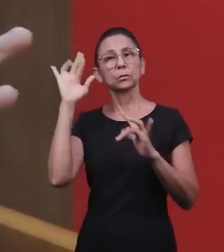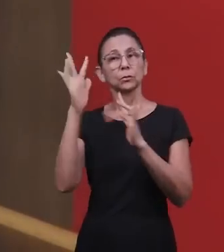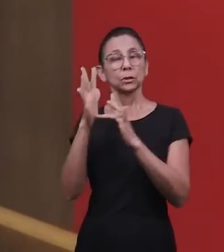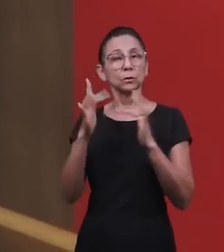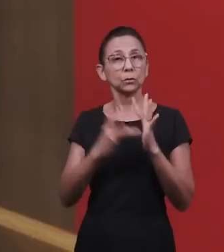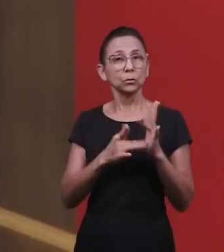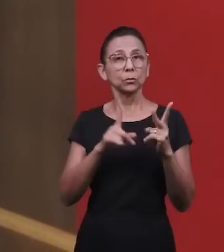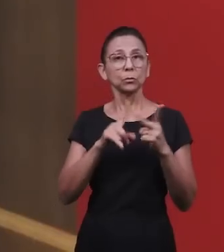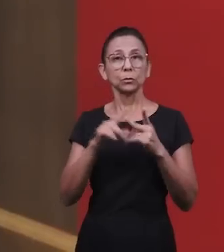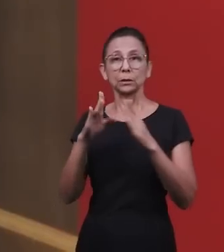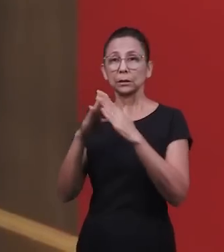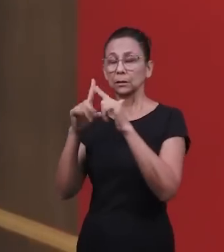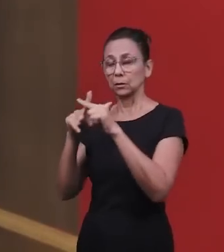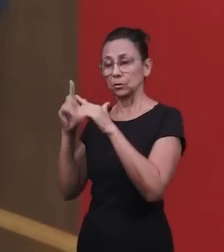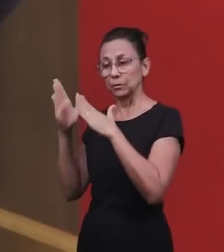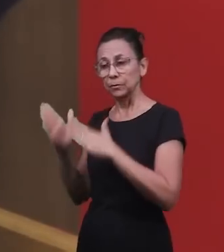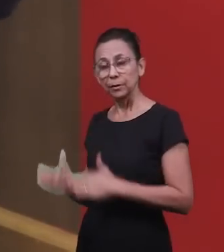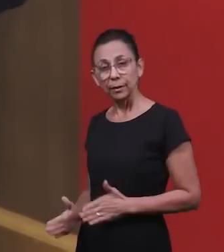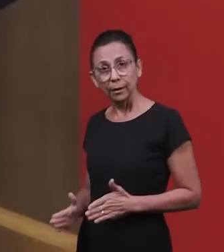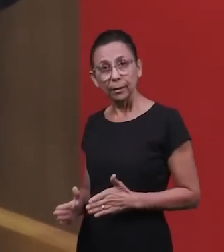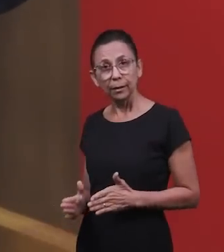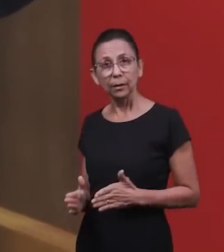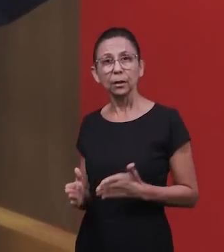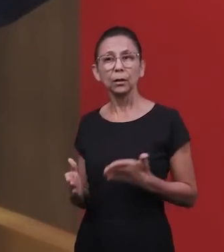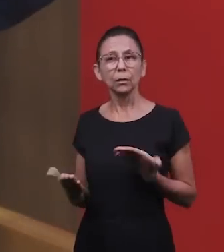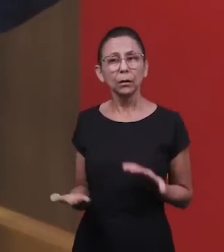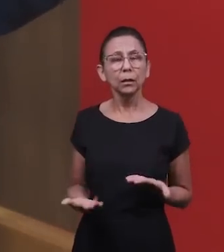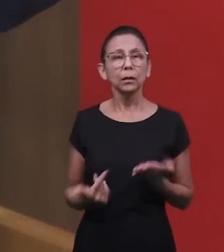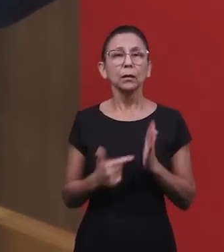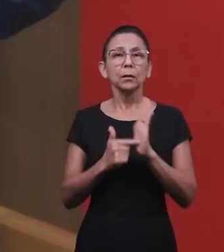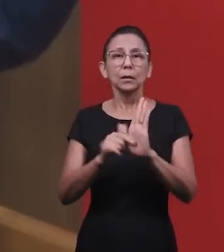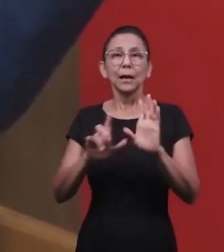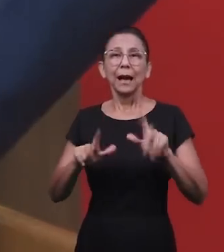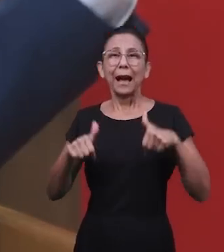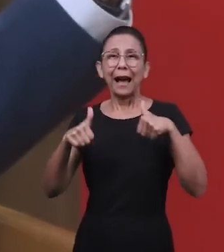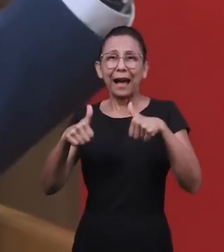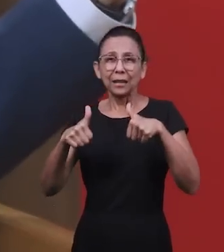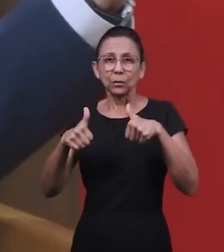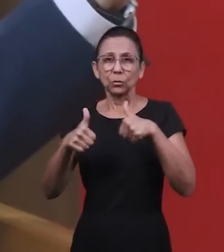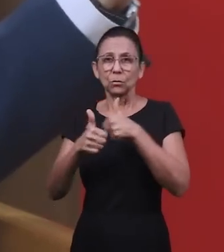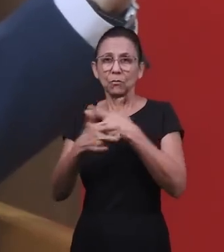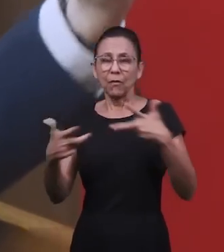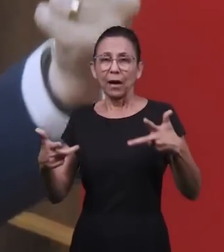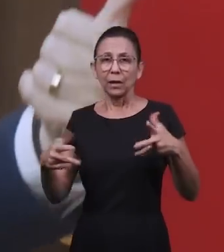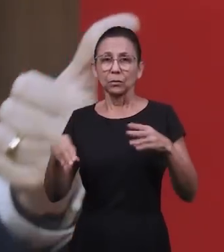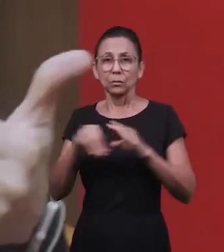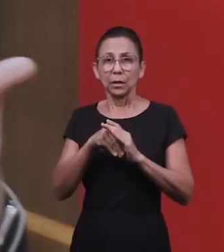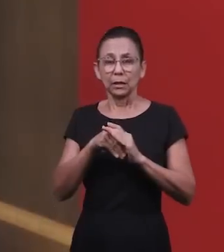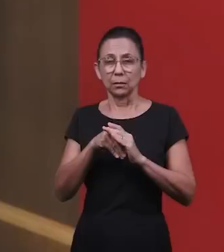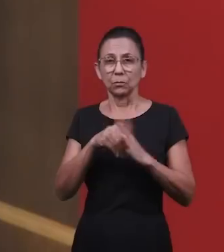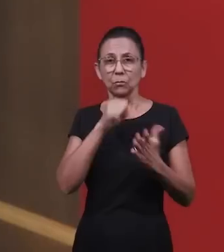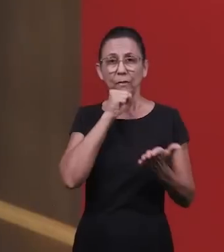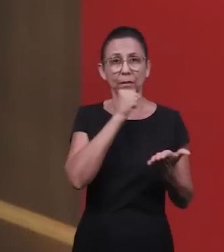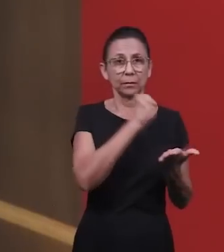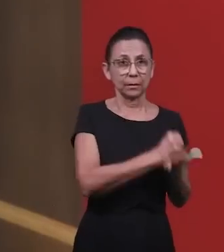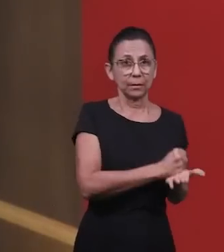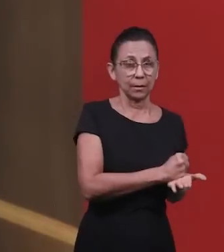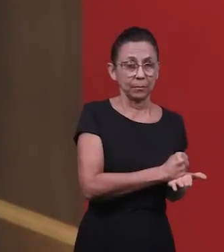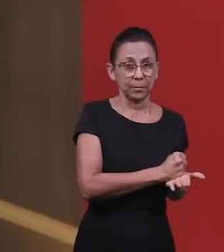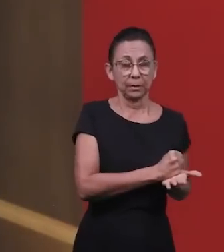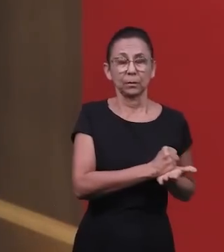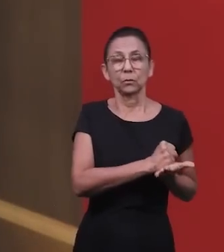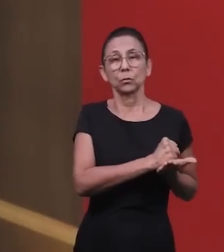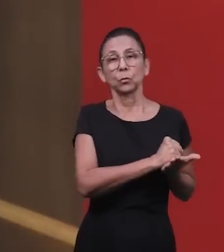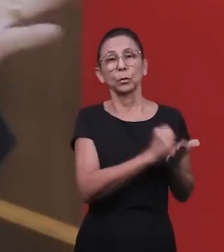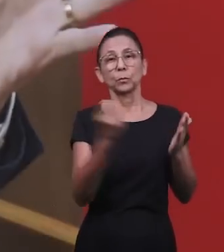e mencionamos atos que foram trazidos no Velho Testamento e profetizados para o